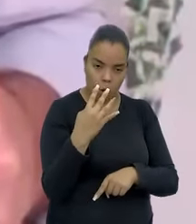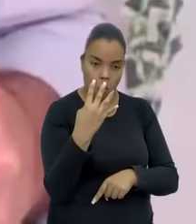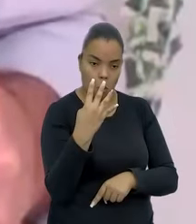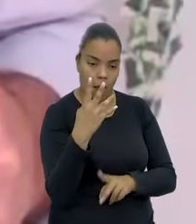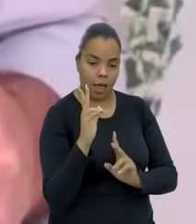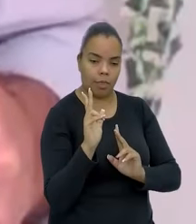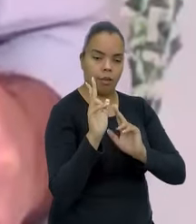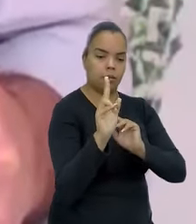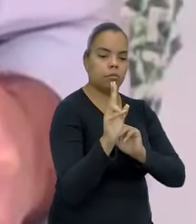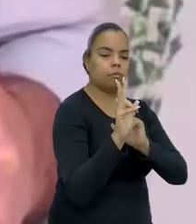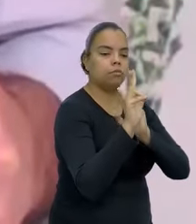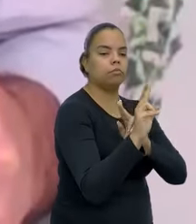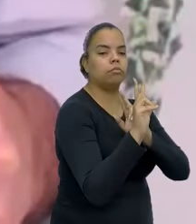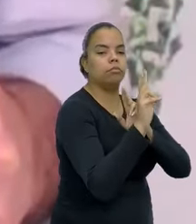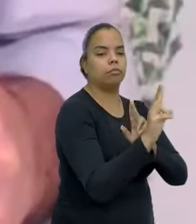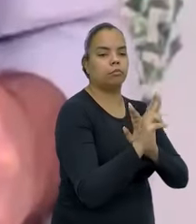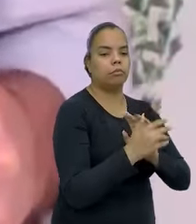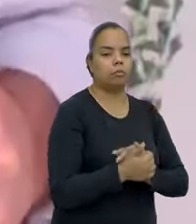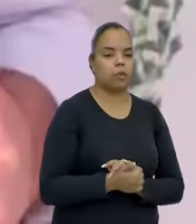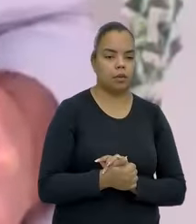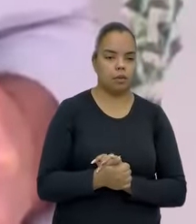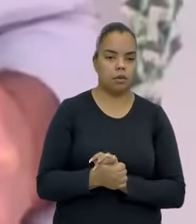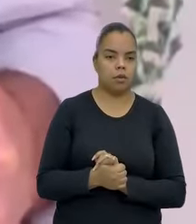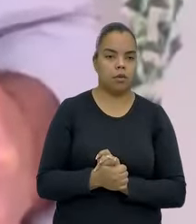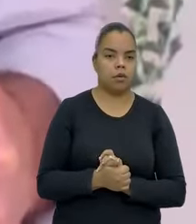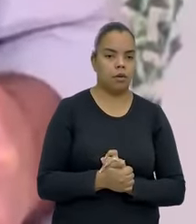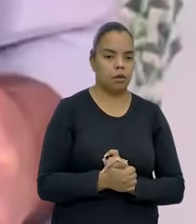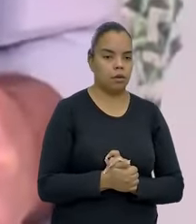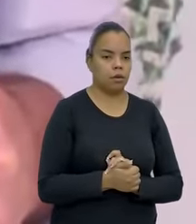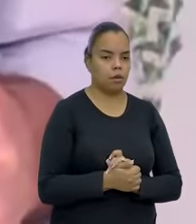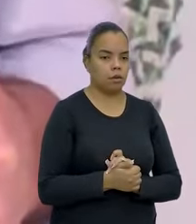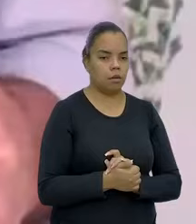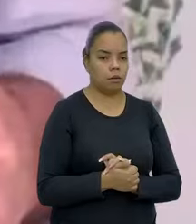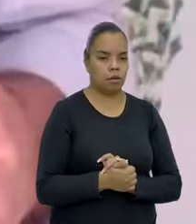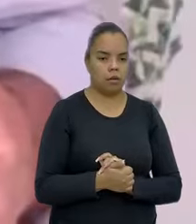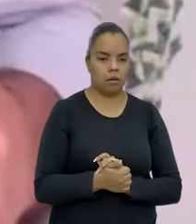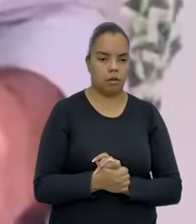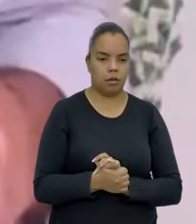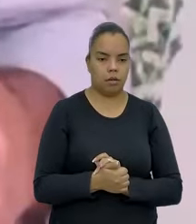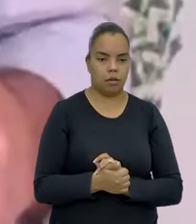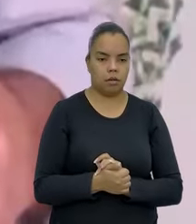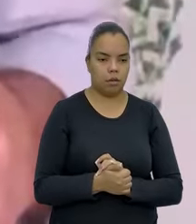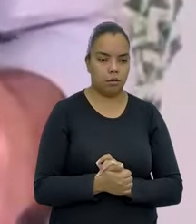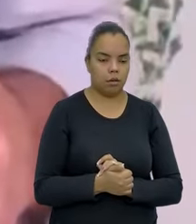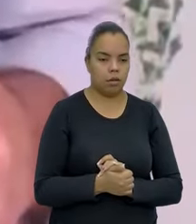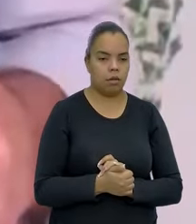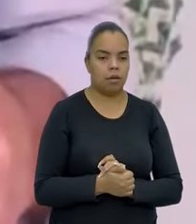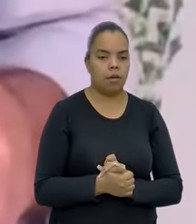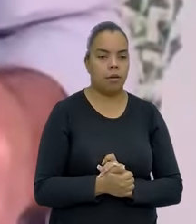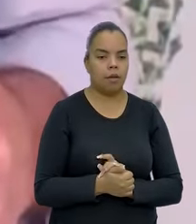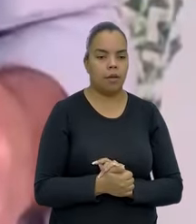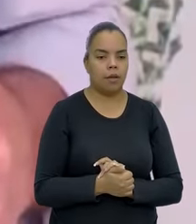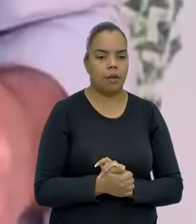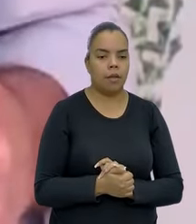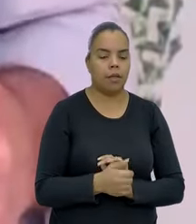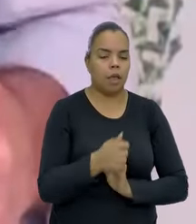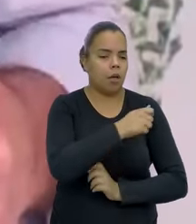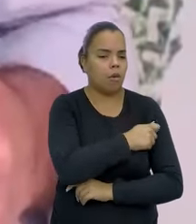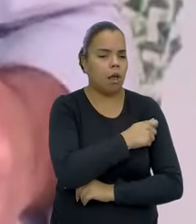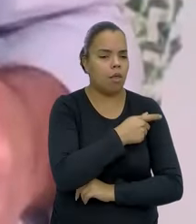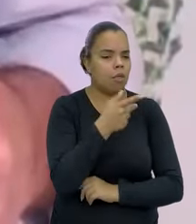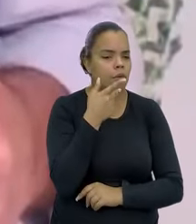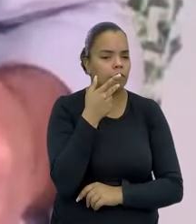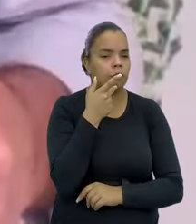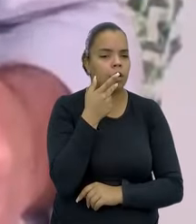congruentes né e não iguais lados congruentes depois eu vou fazer esse comentário né Aí eu estudante